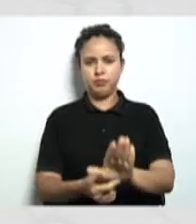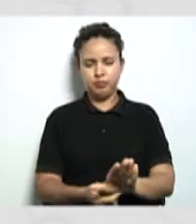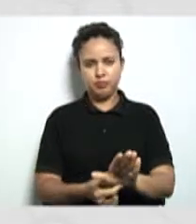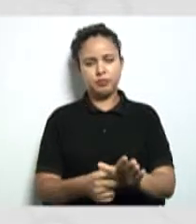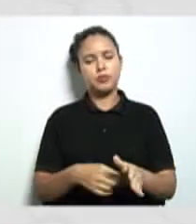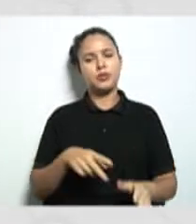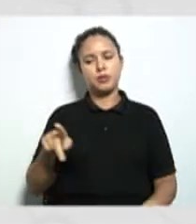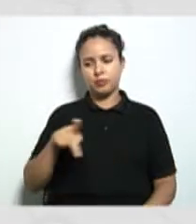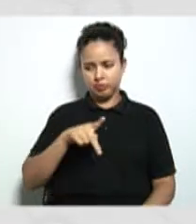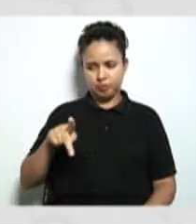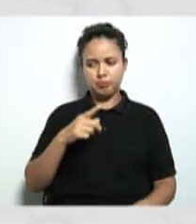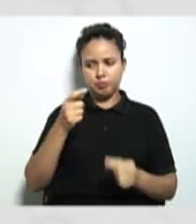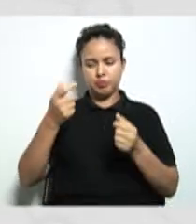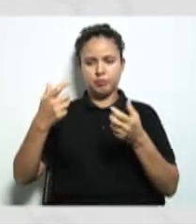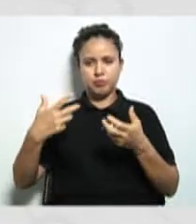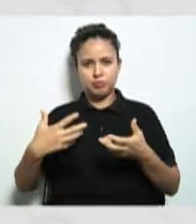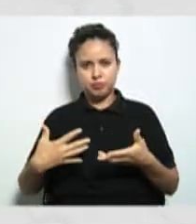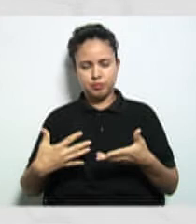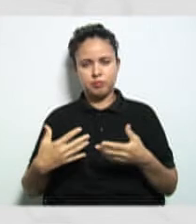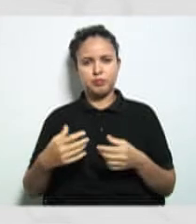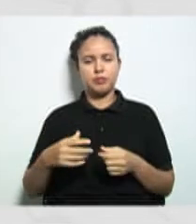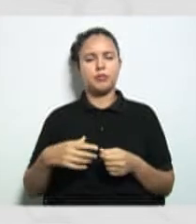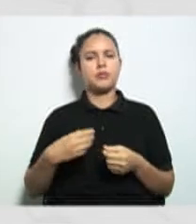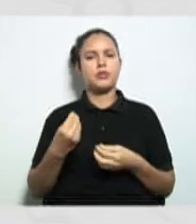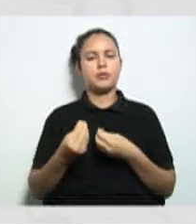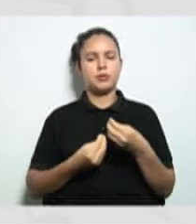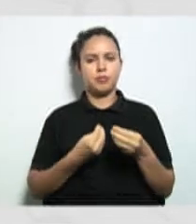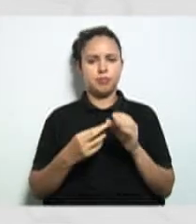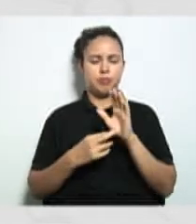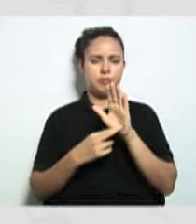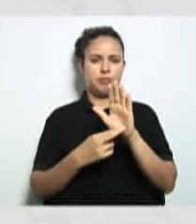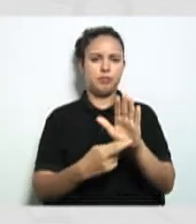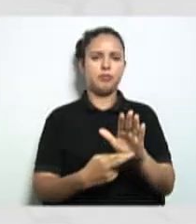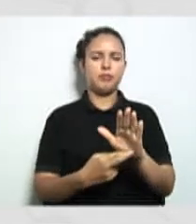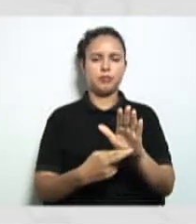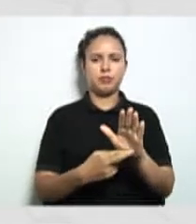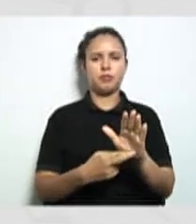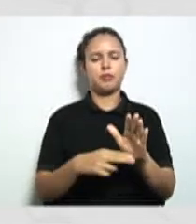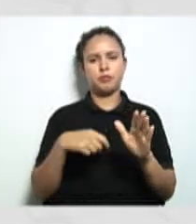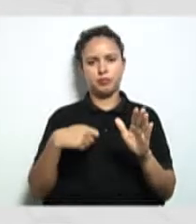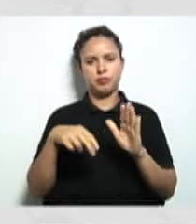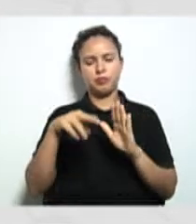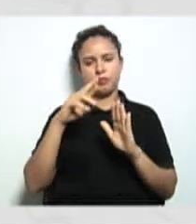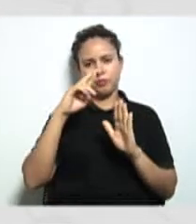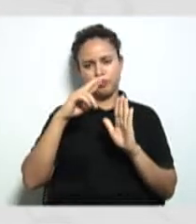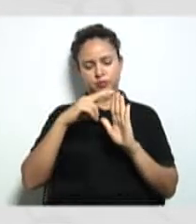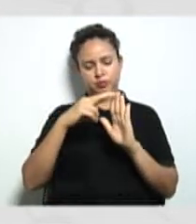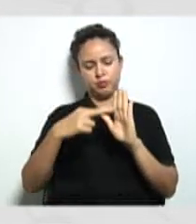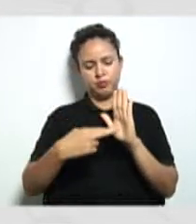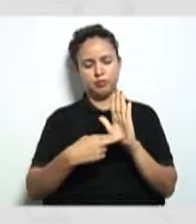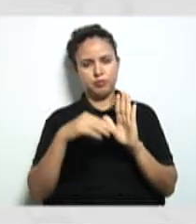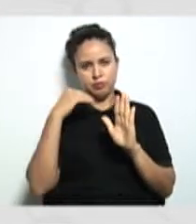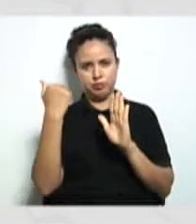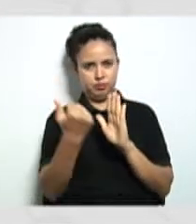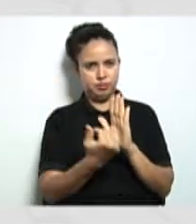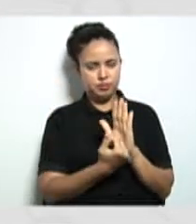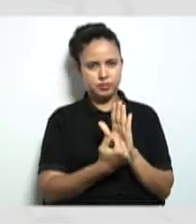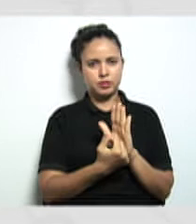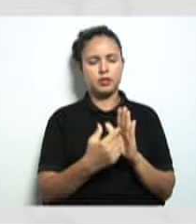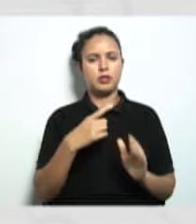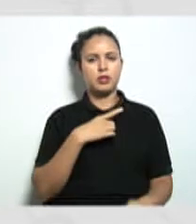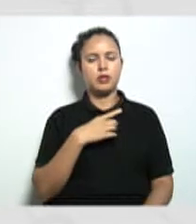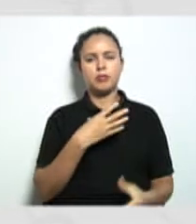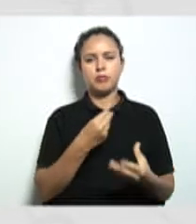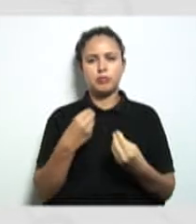professora bem falou, a forma de apresentação, ela segue algumas regras. E se você tem muitos